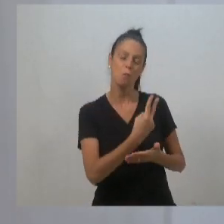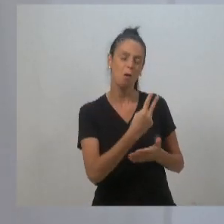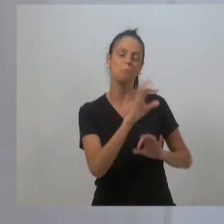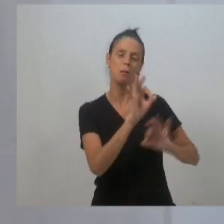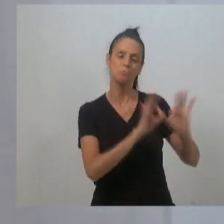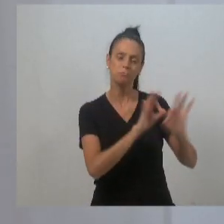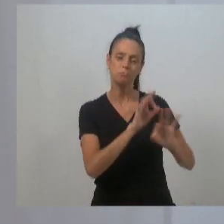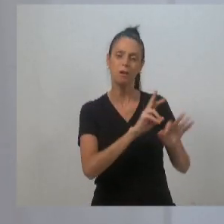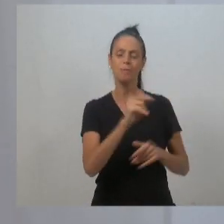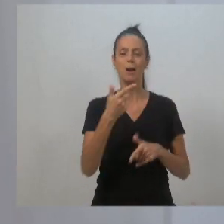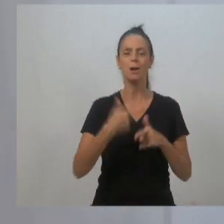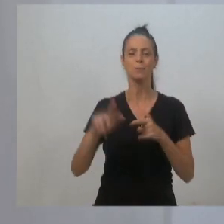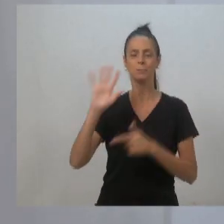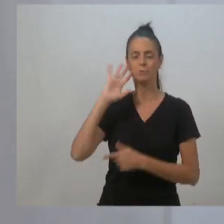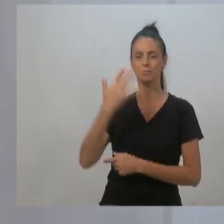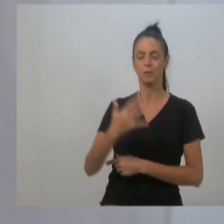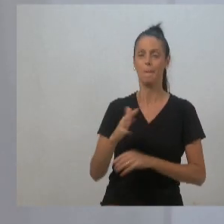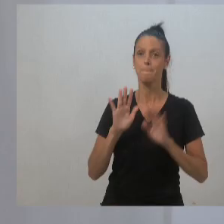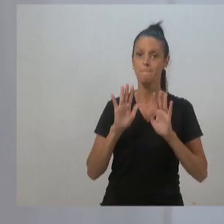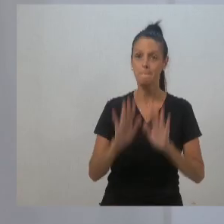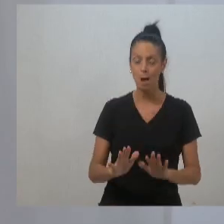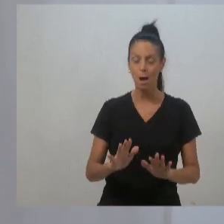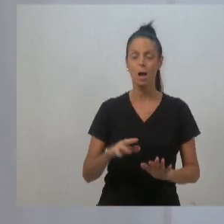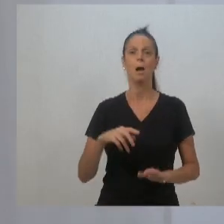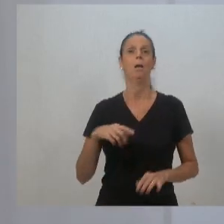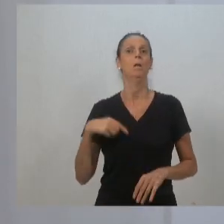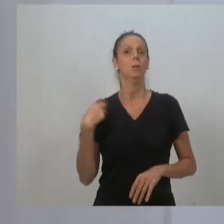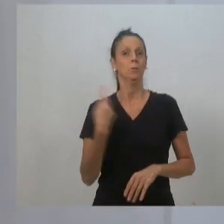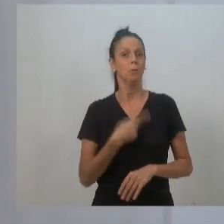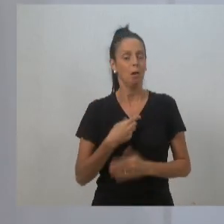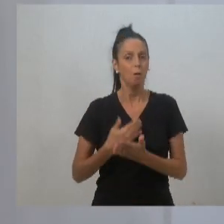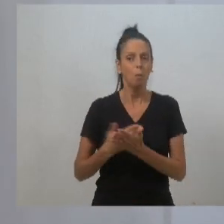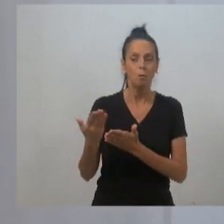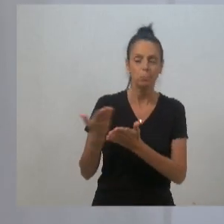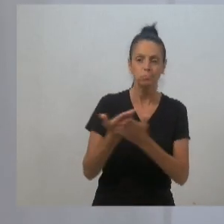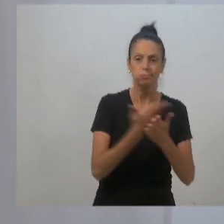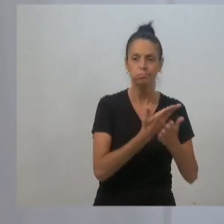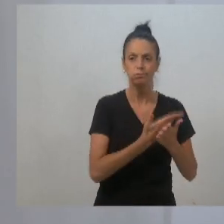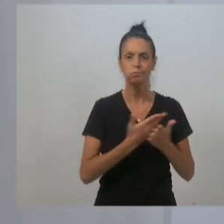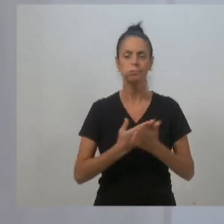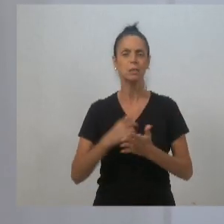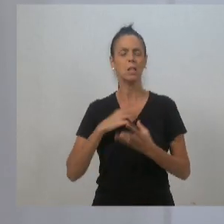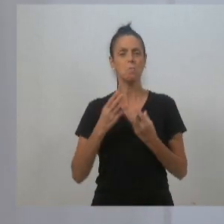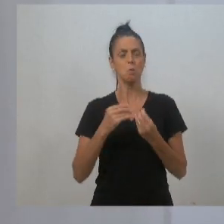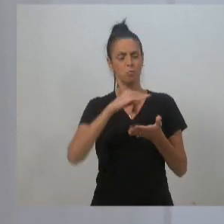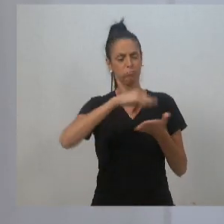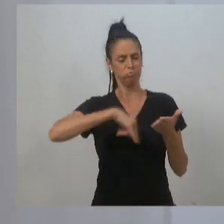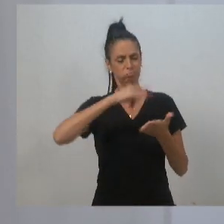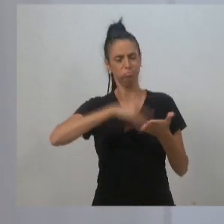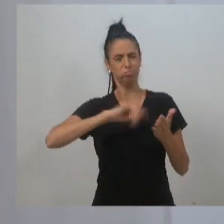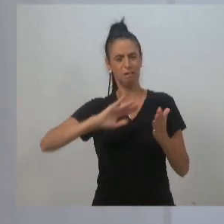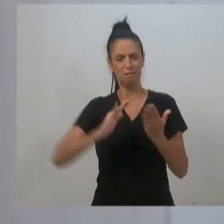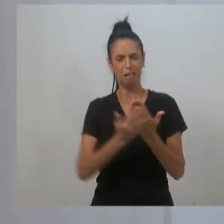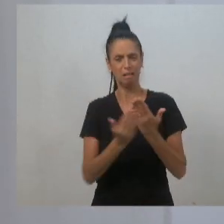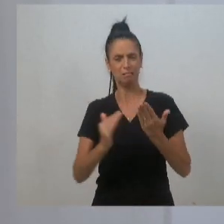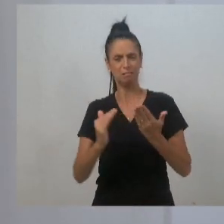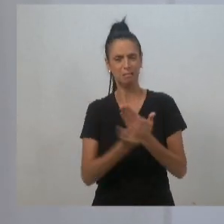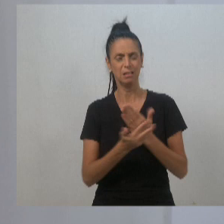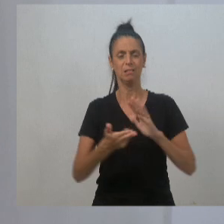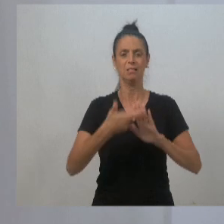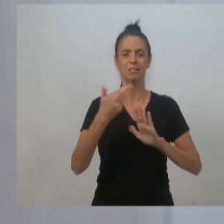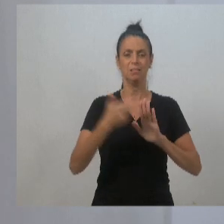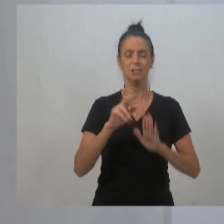gente vai chegar numa solução. Mas conforme a gente vai estudando, a gente vai descobrindo que tem muitos documentos em anexo, resoluções da